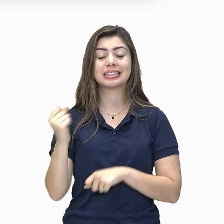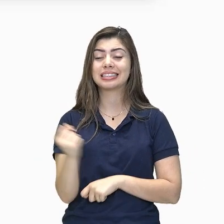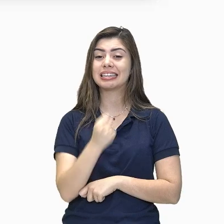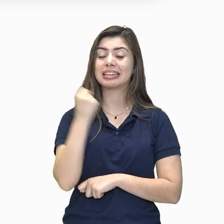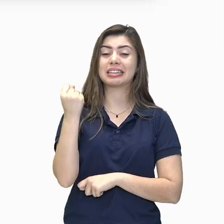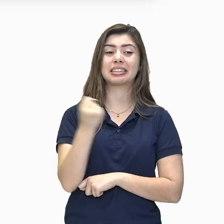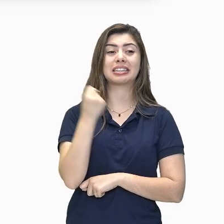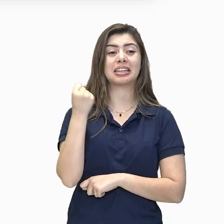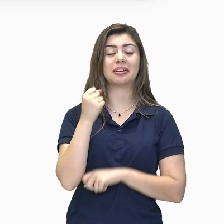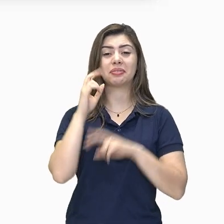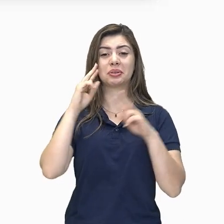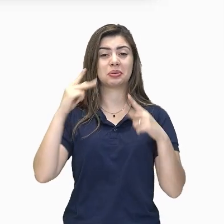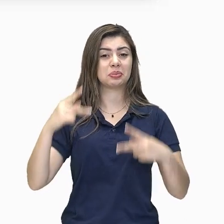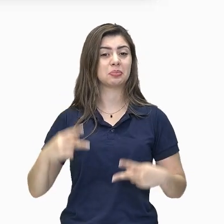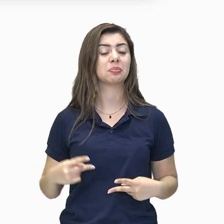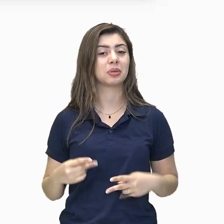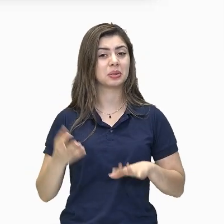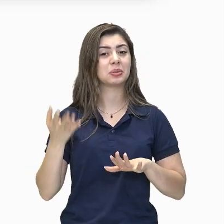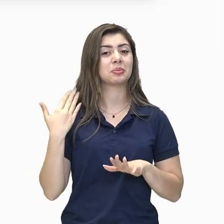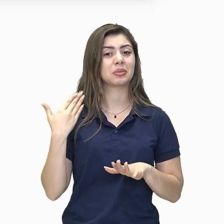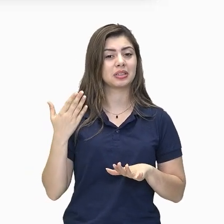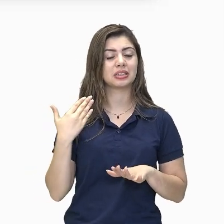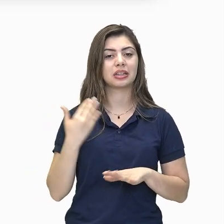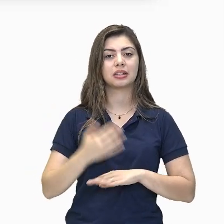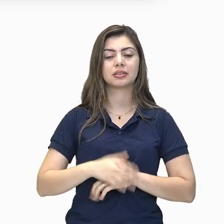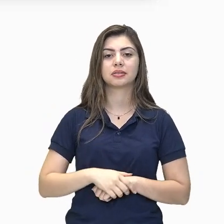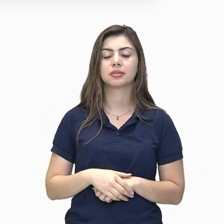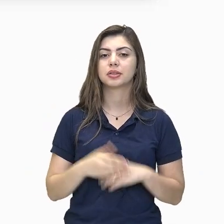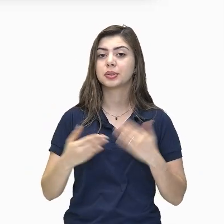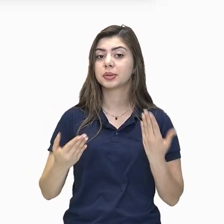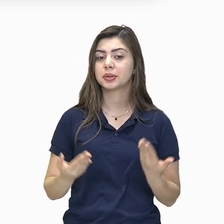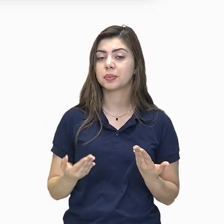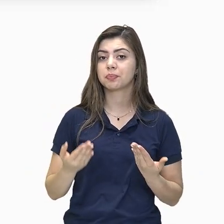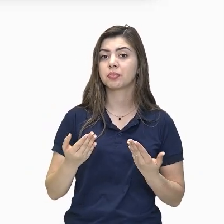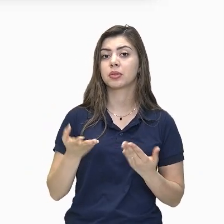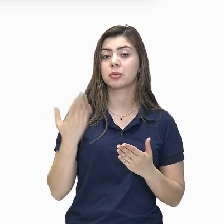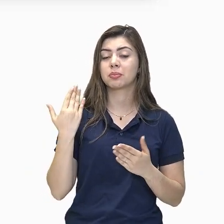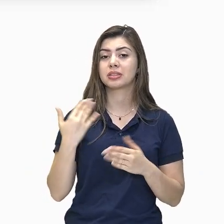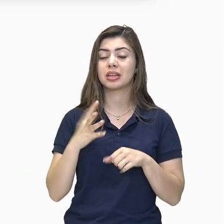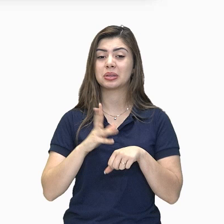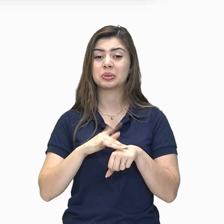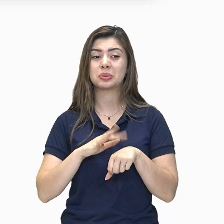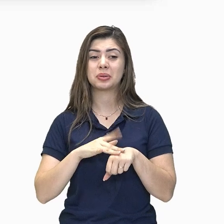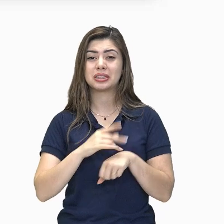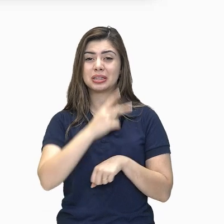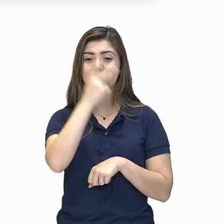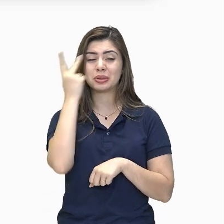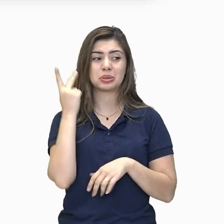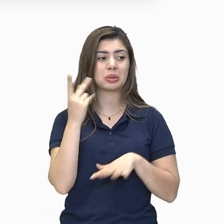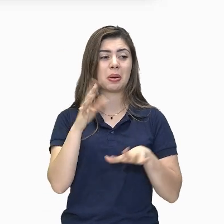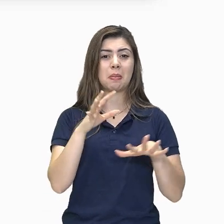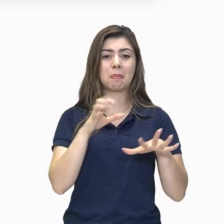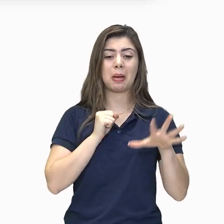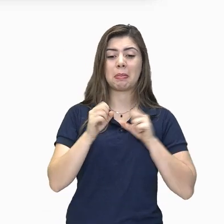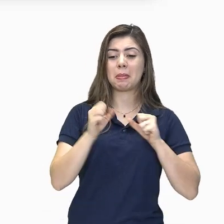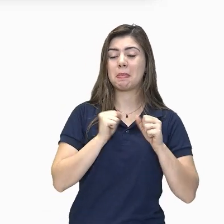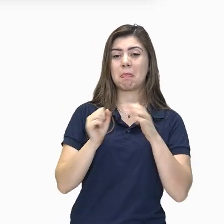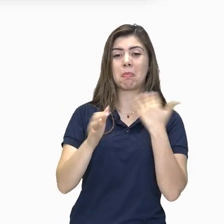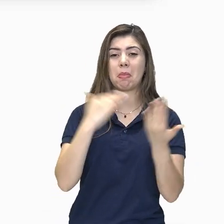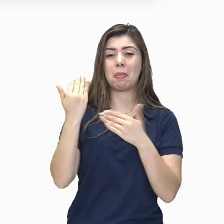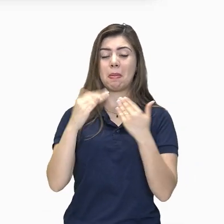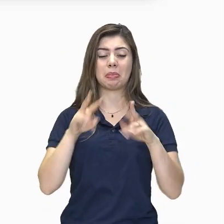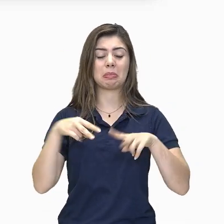humanidade. Certo? Então, era uma doença que matava milhares de pessoas há muito tempo. E Edward